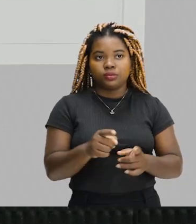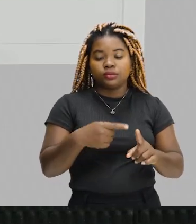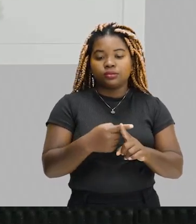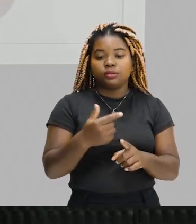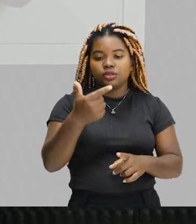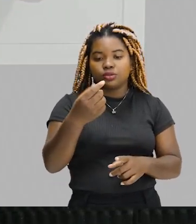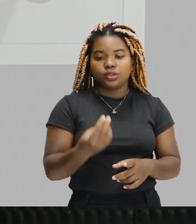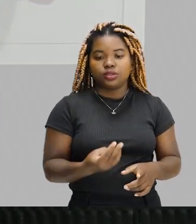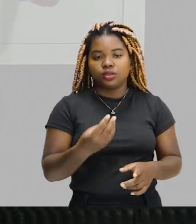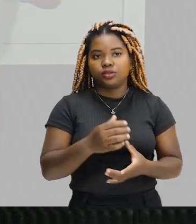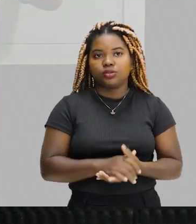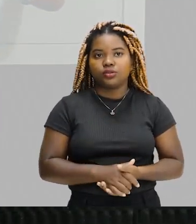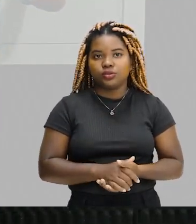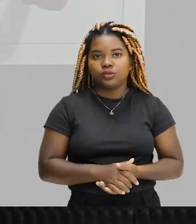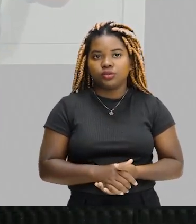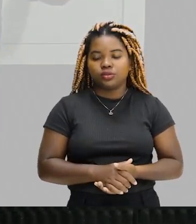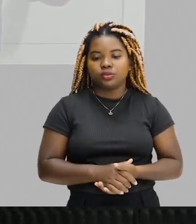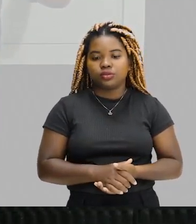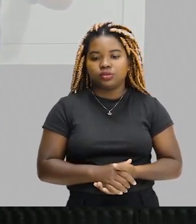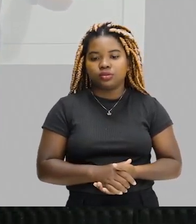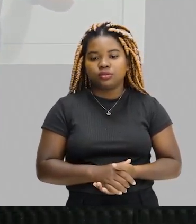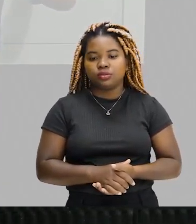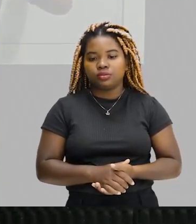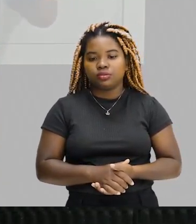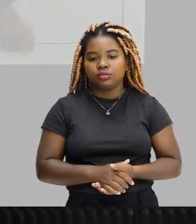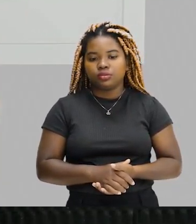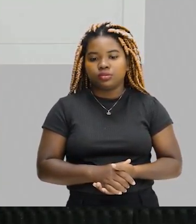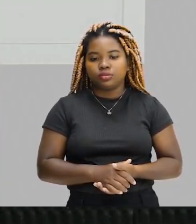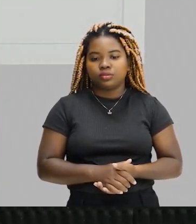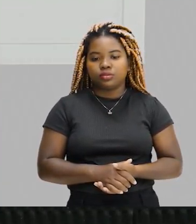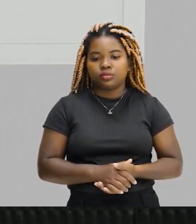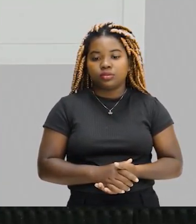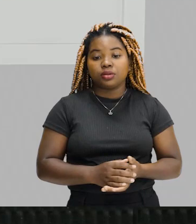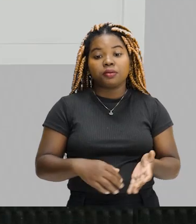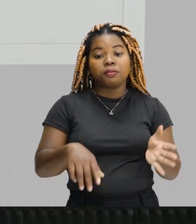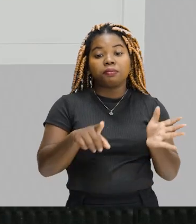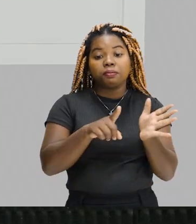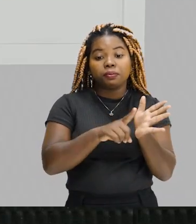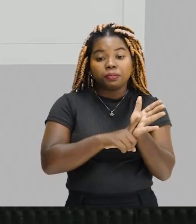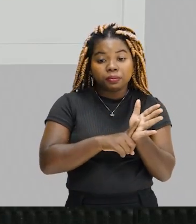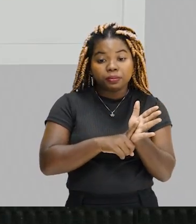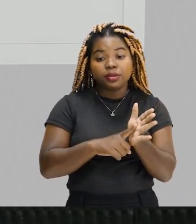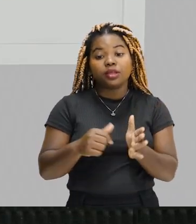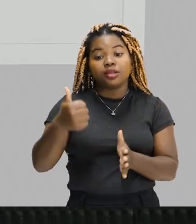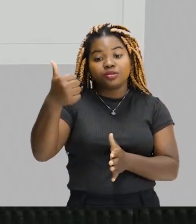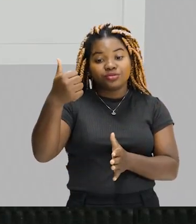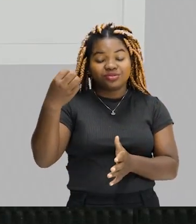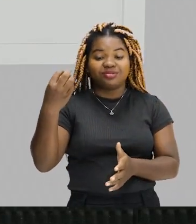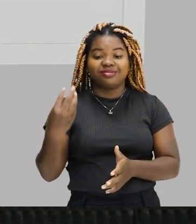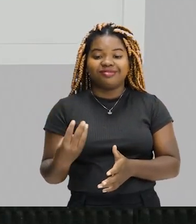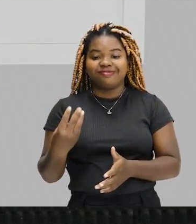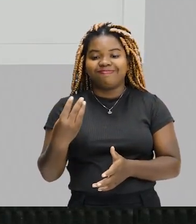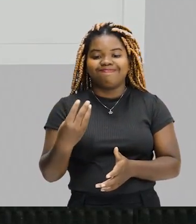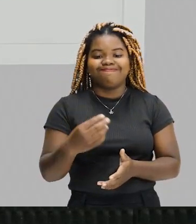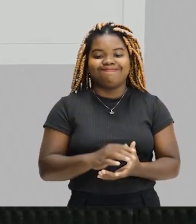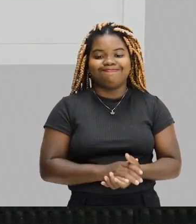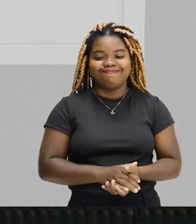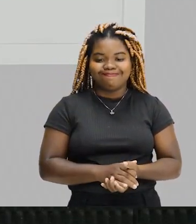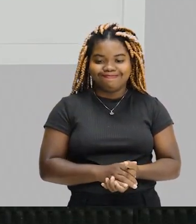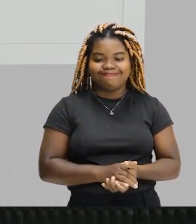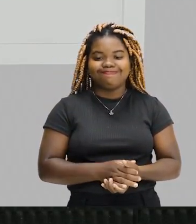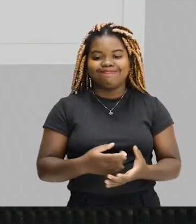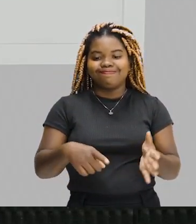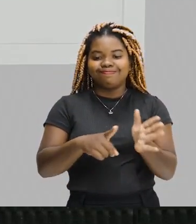mais 2/3. Então, aqui vai ser mais 2 sobre 3, certo? E duas down.